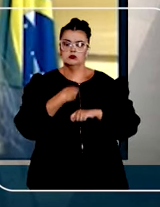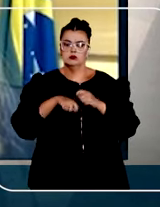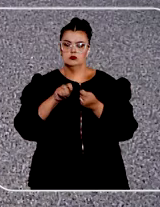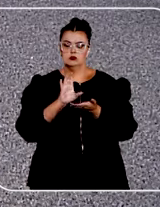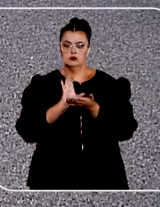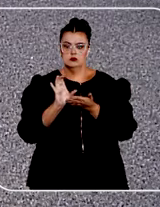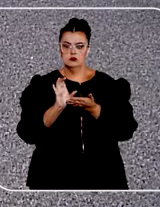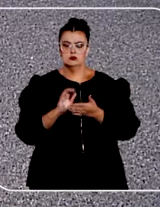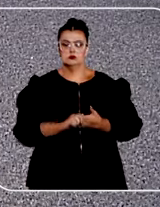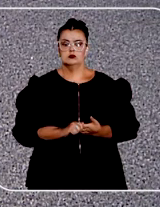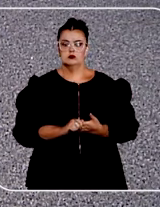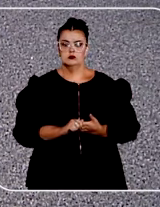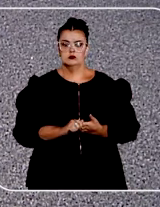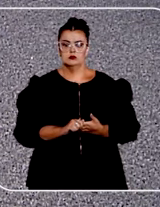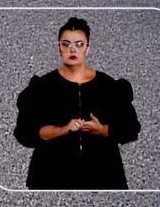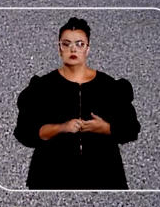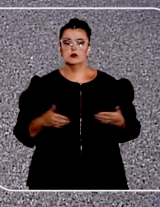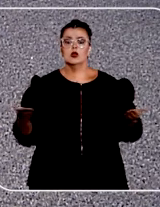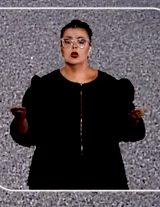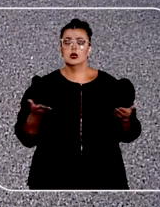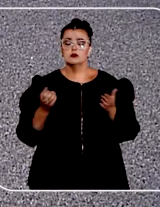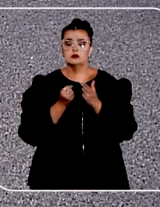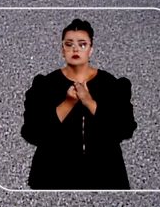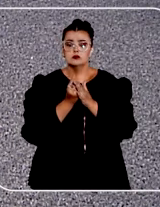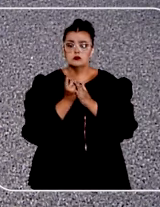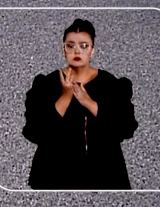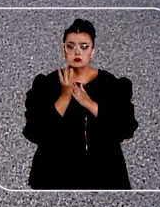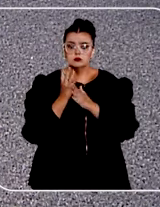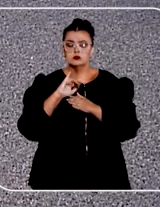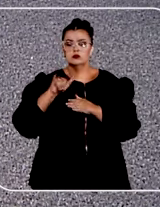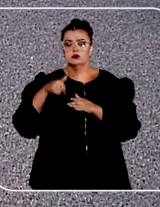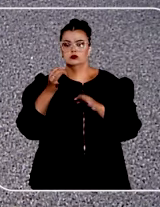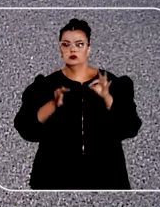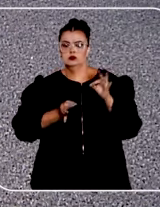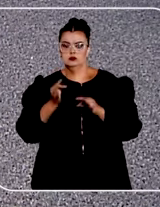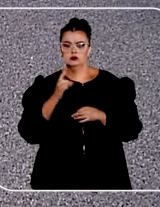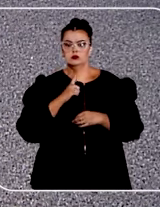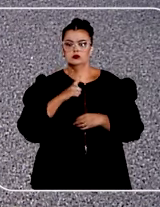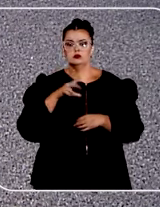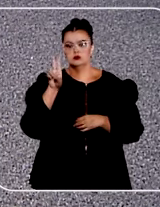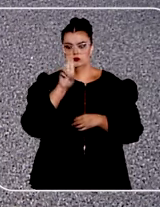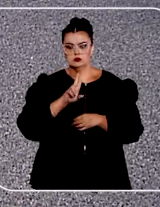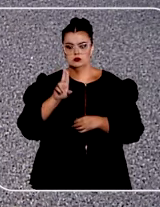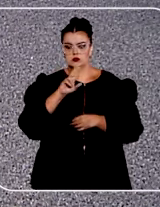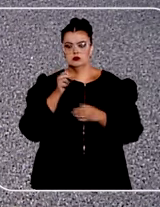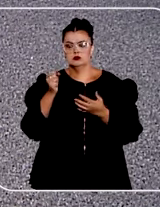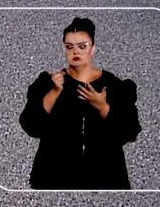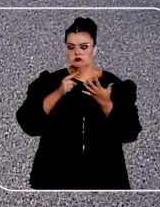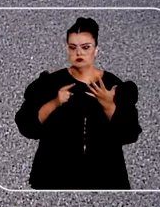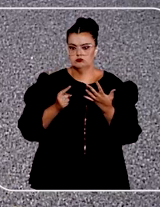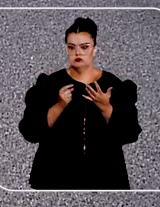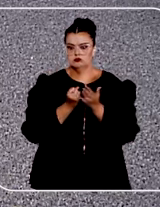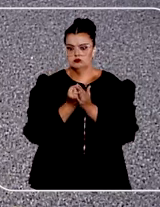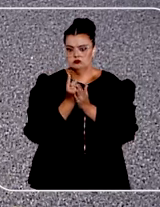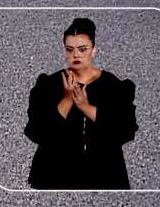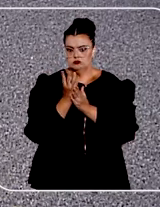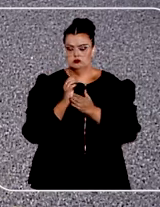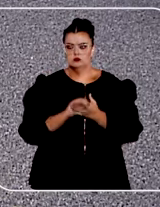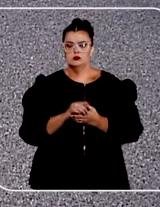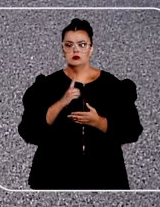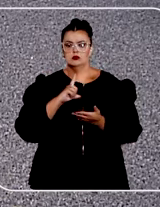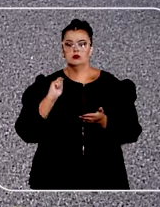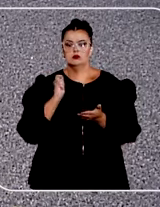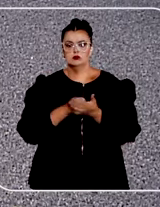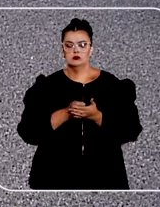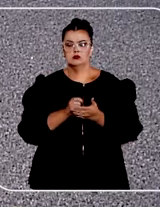ao seu valor Agora vamos saber quais são os critérios que a justiça utiliza ao determinar os valores dos honorários a serem